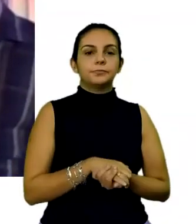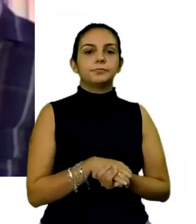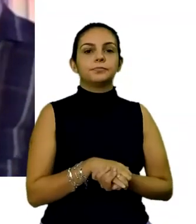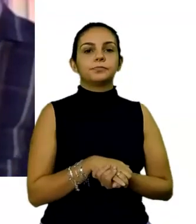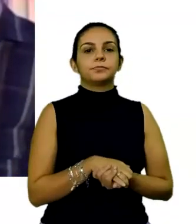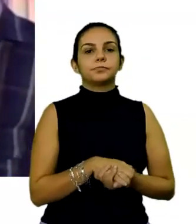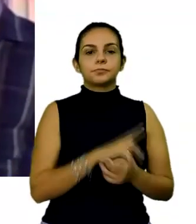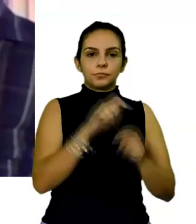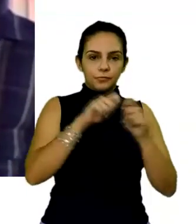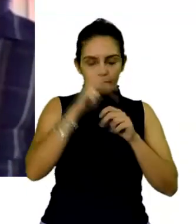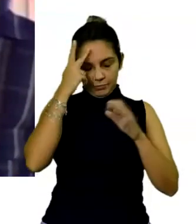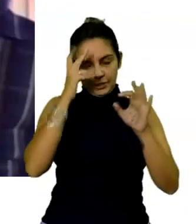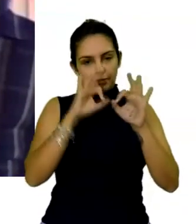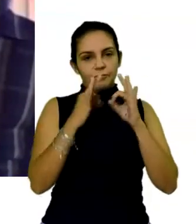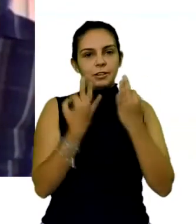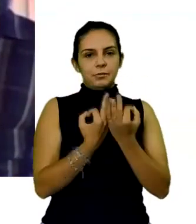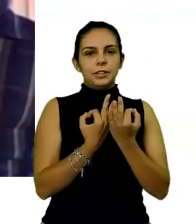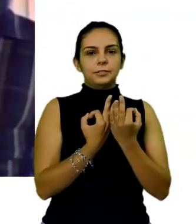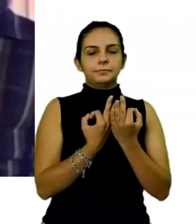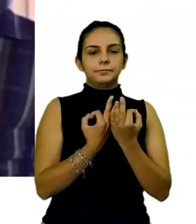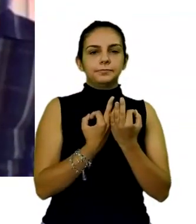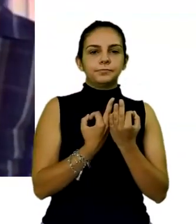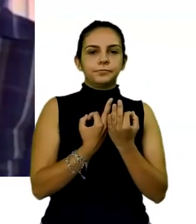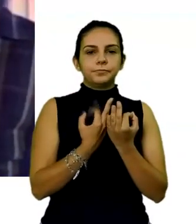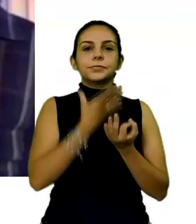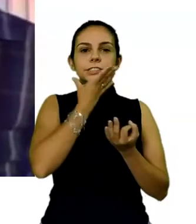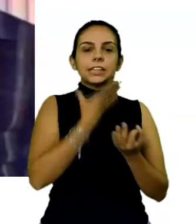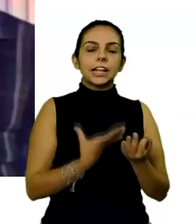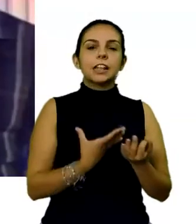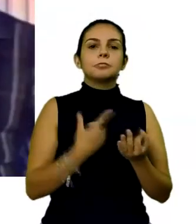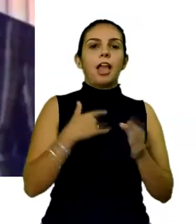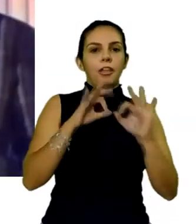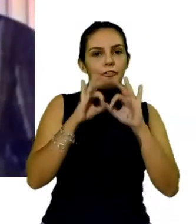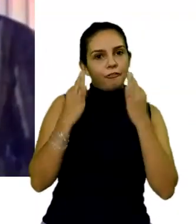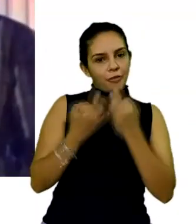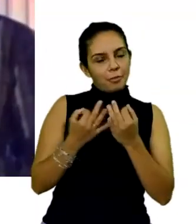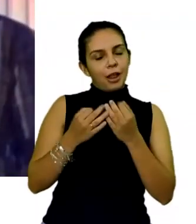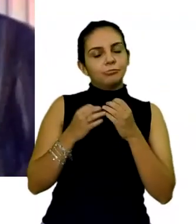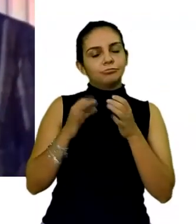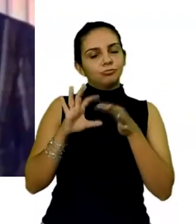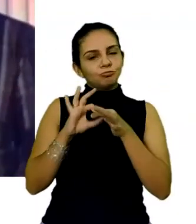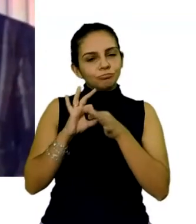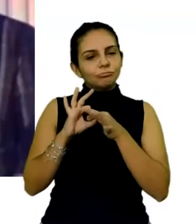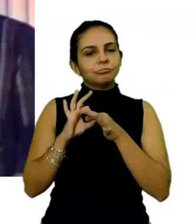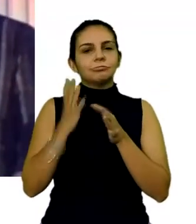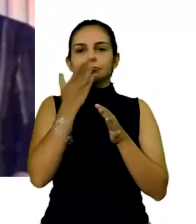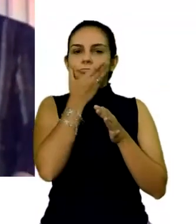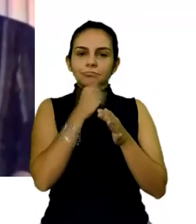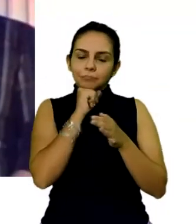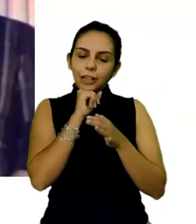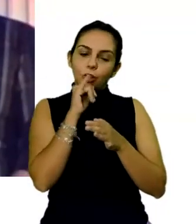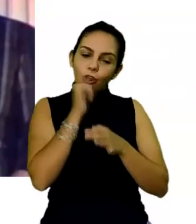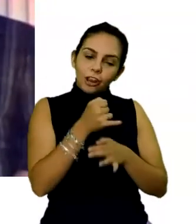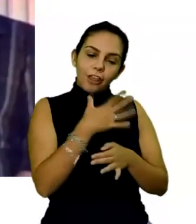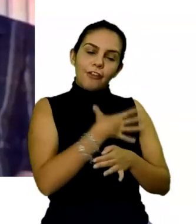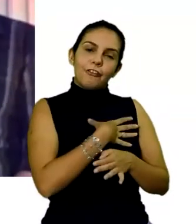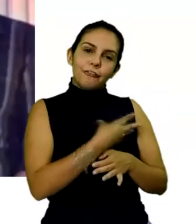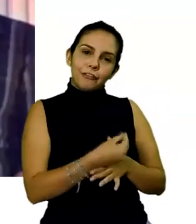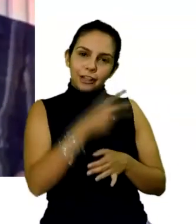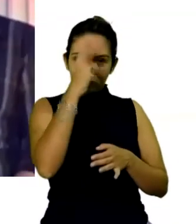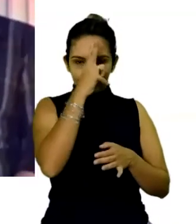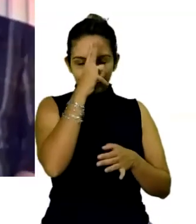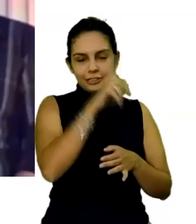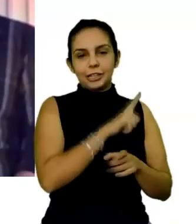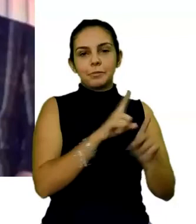E, assim, ele foi feito para a família. Esse é o espírito de Natal, unir a família em torno de um livro, né? Os pais contarem histórias para os filhos.